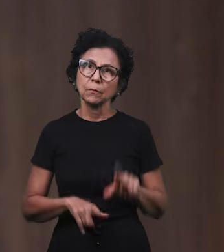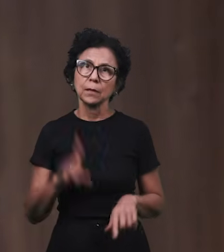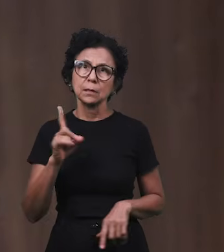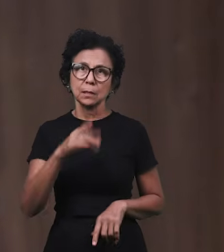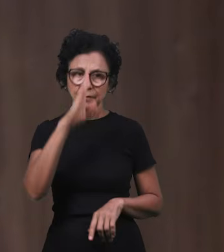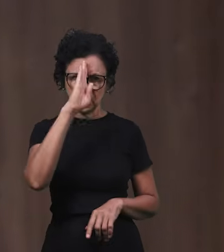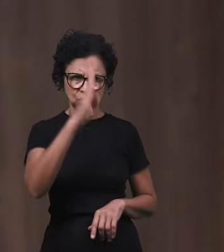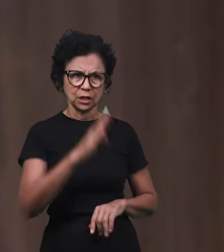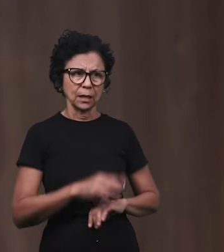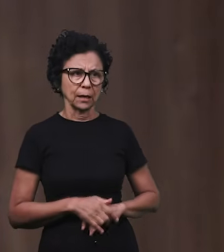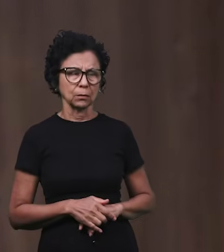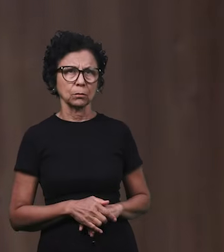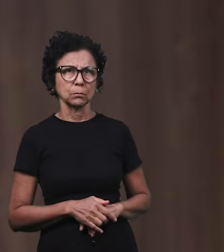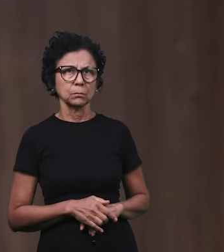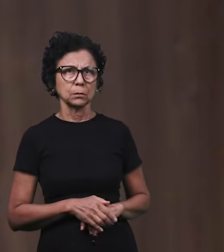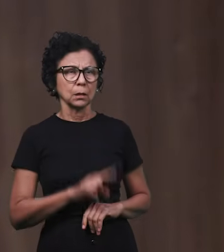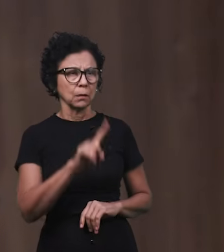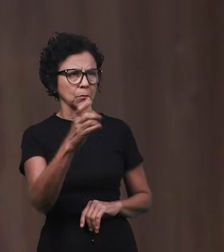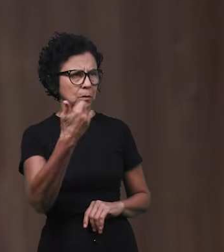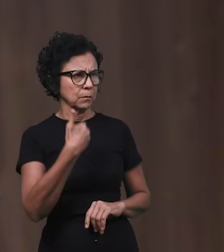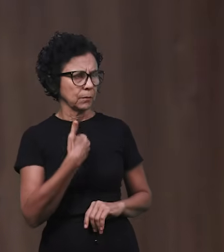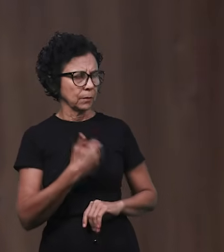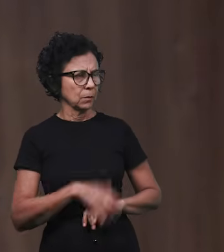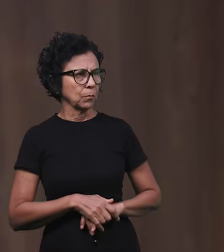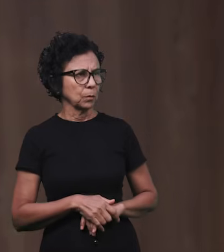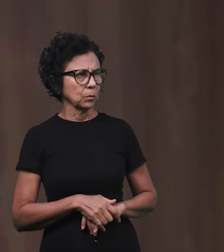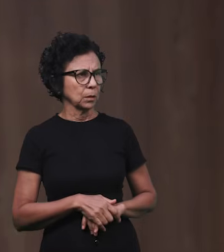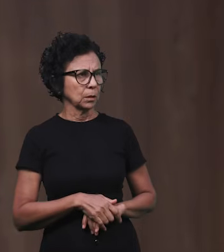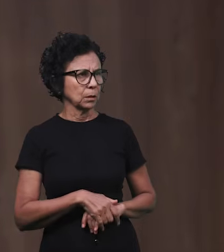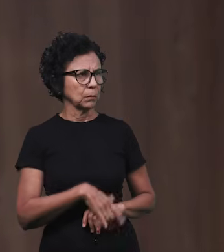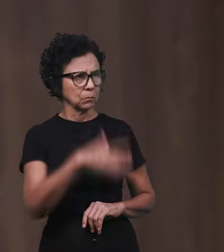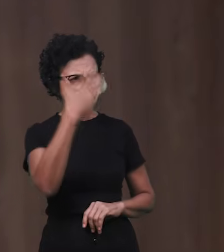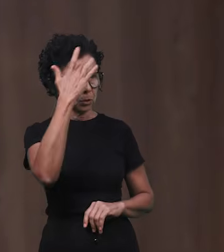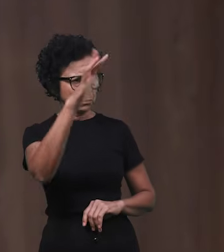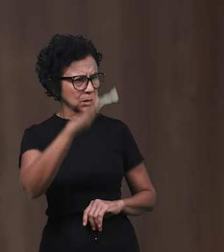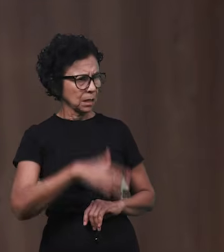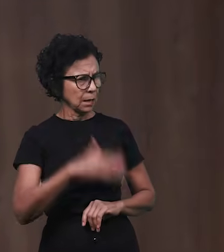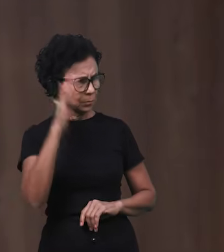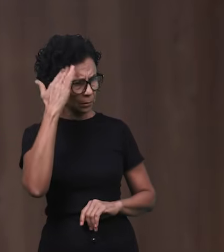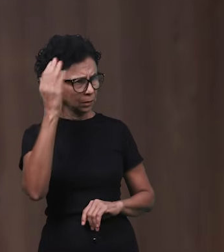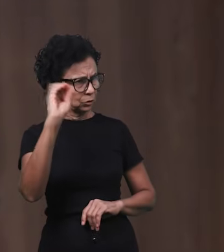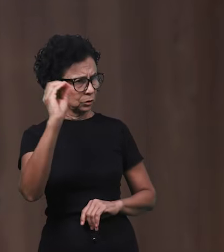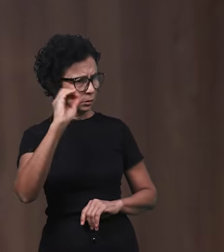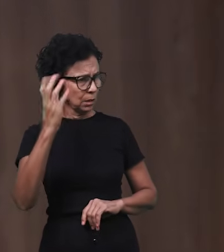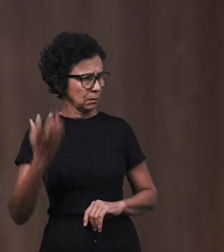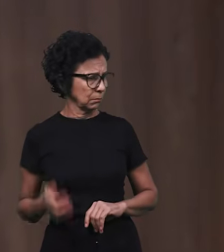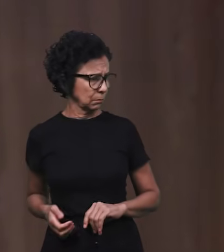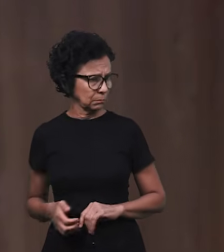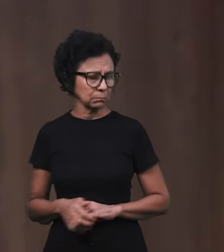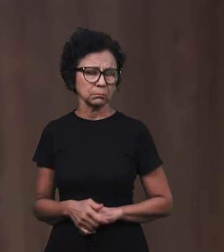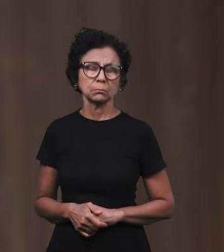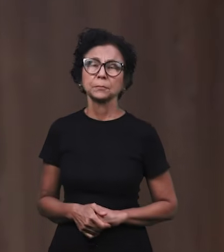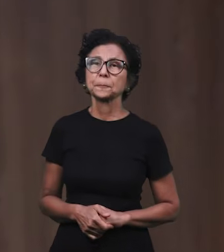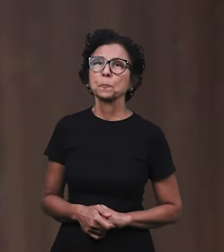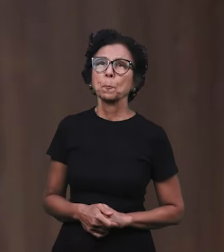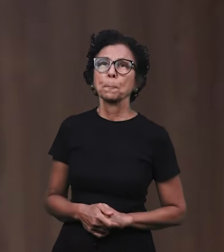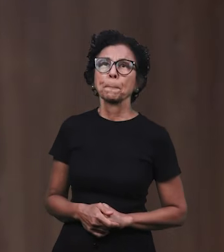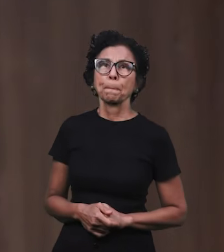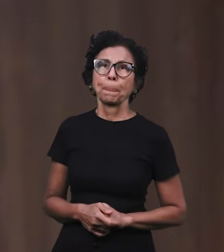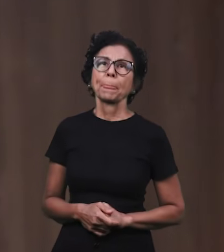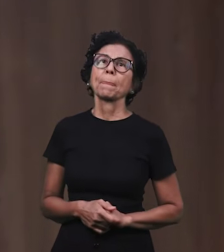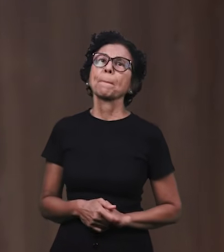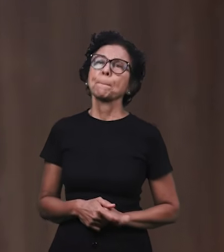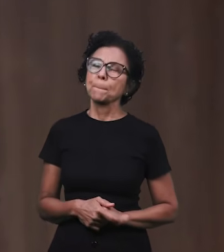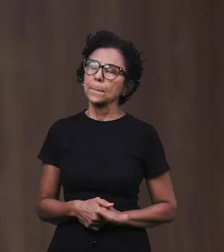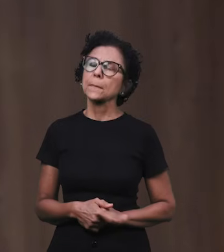assim, eu não entendi nada, você não sabe? E, porque ele é literal, ele é assim, porque o que ele vê é o